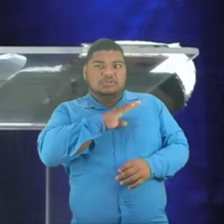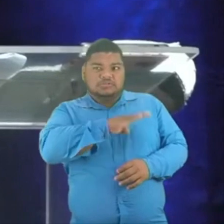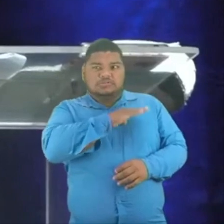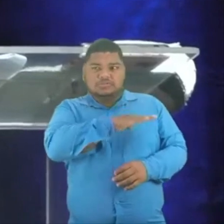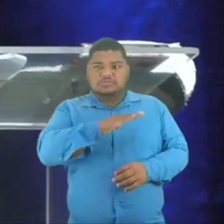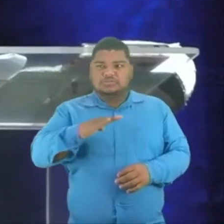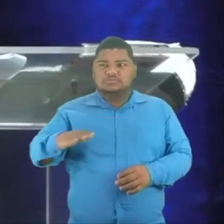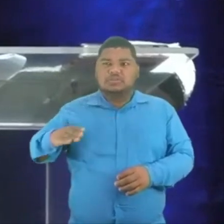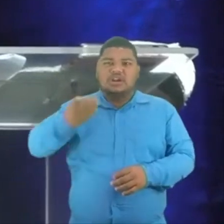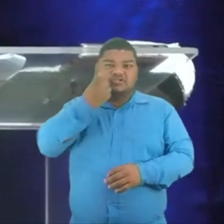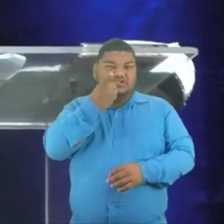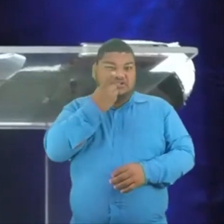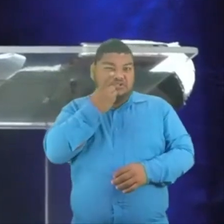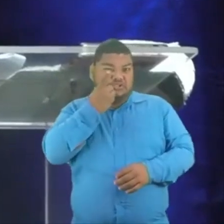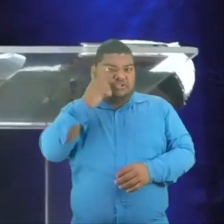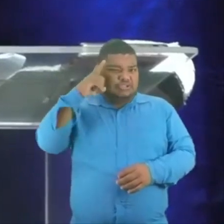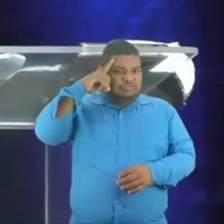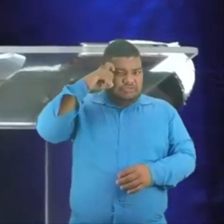dias difíceis.